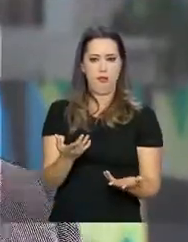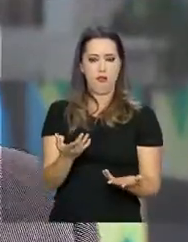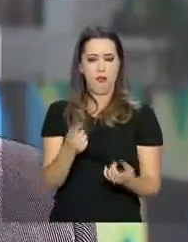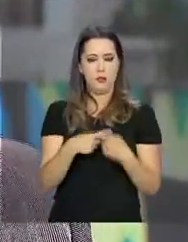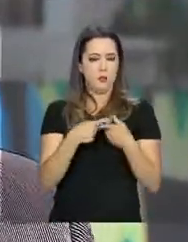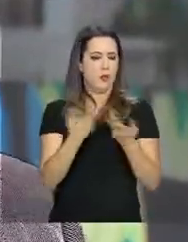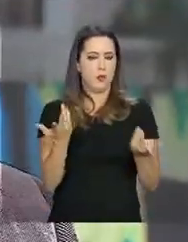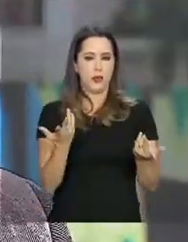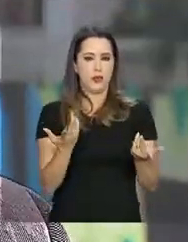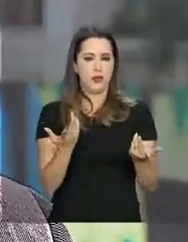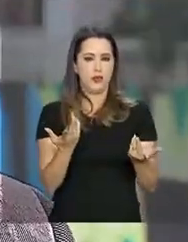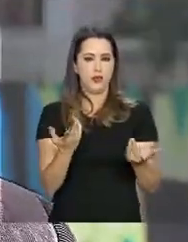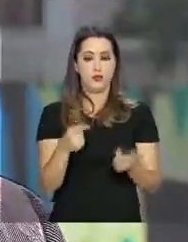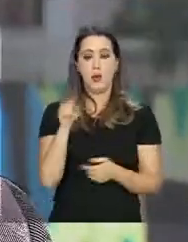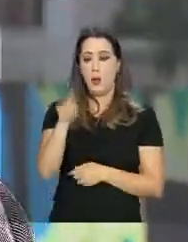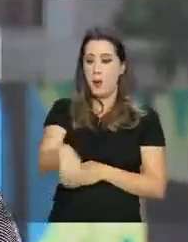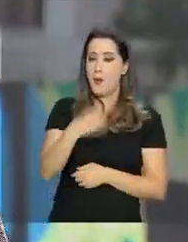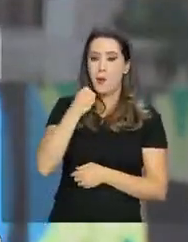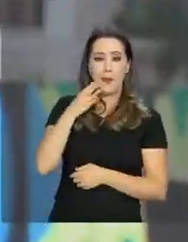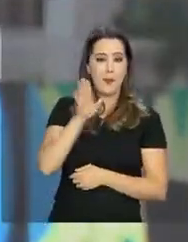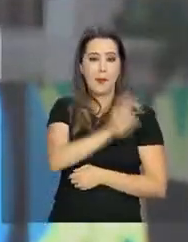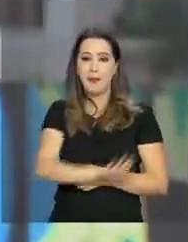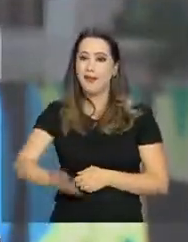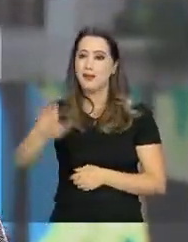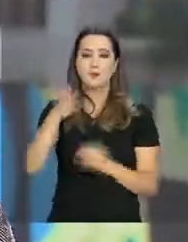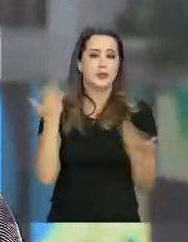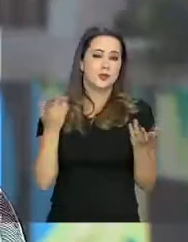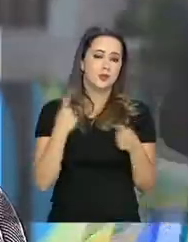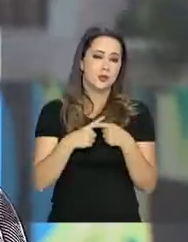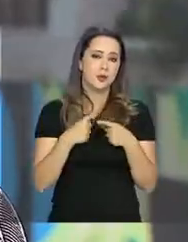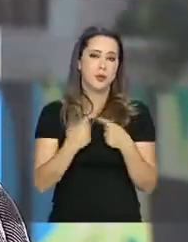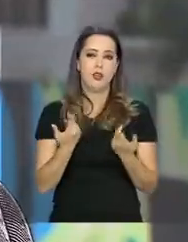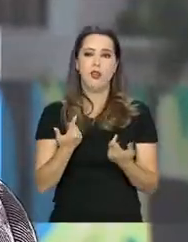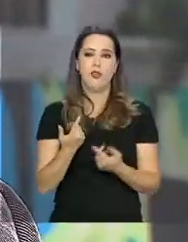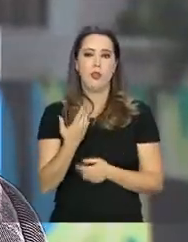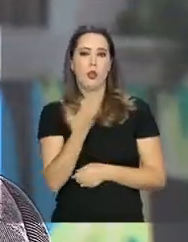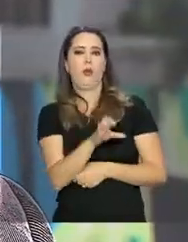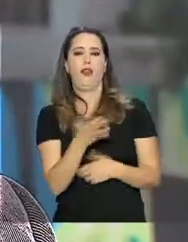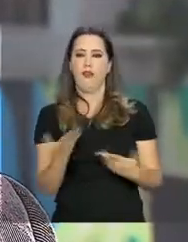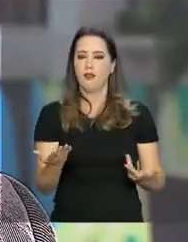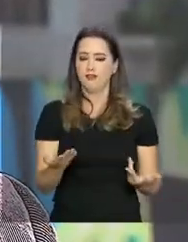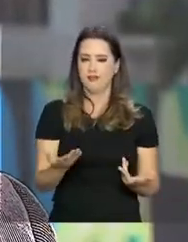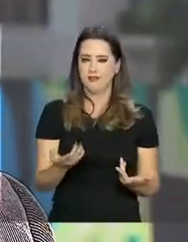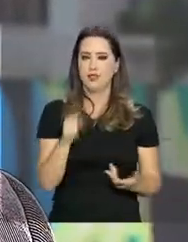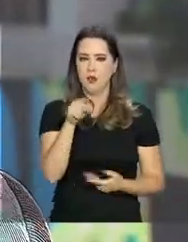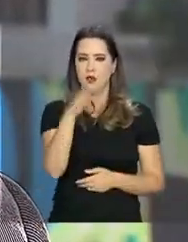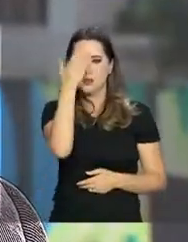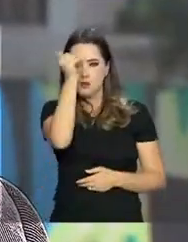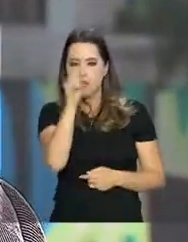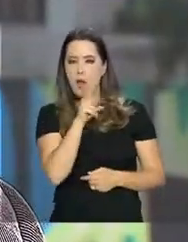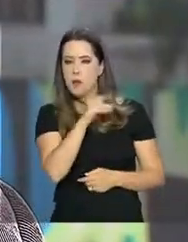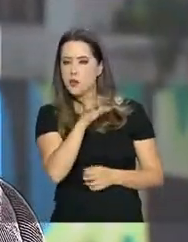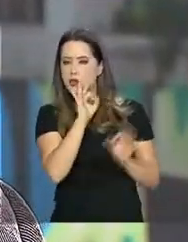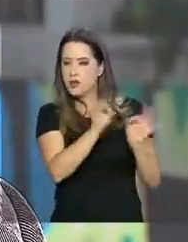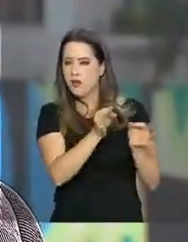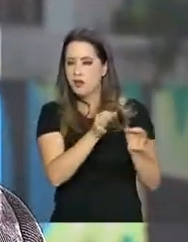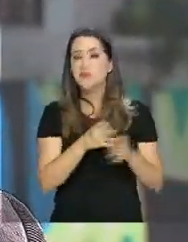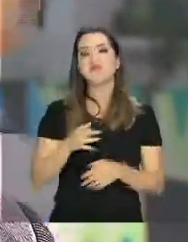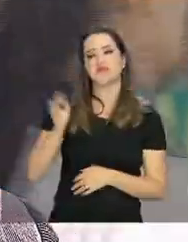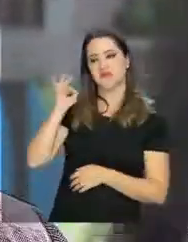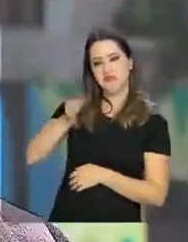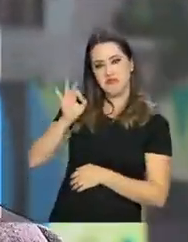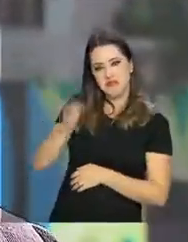Porque se é para o bem de todo mundo, por que você não vai tomar? O senhor tem uma cadernetinha em casa com as datas certinhas? Completamente.